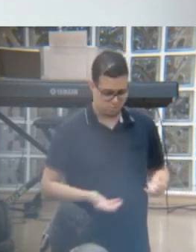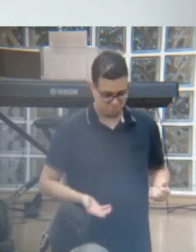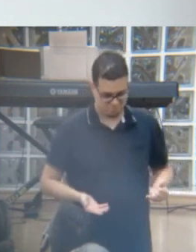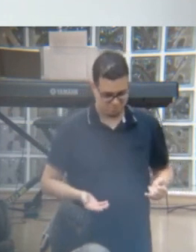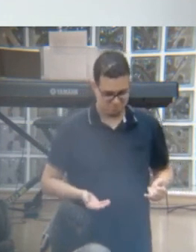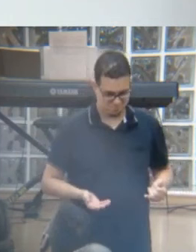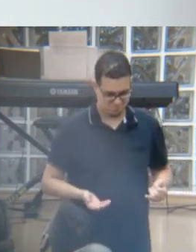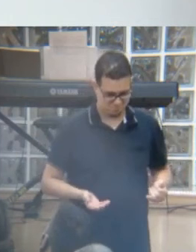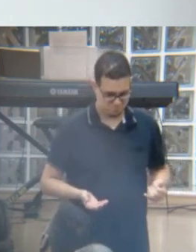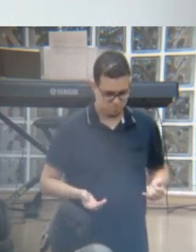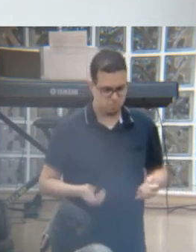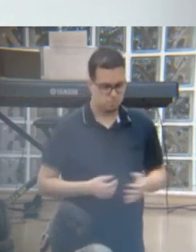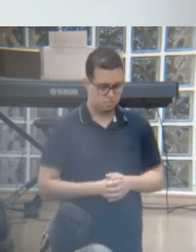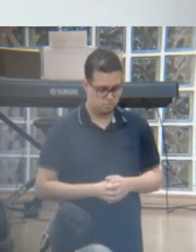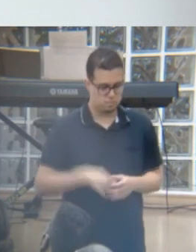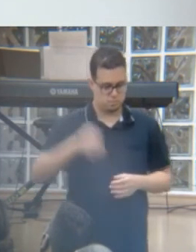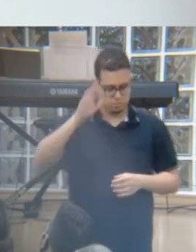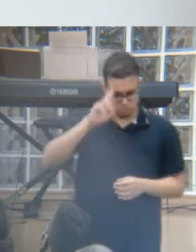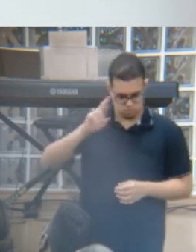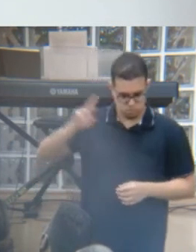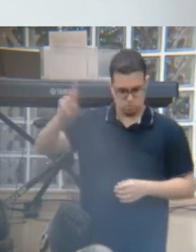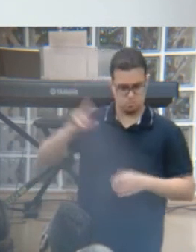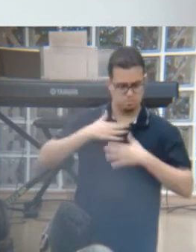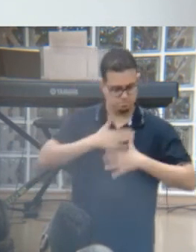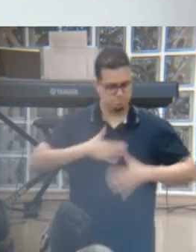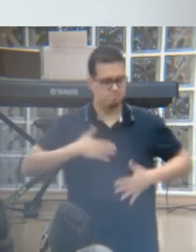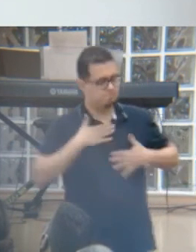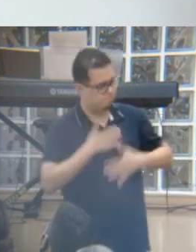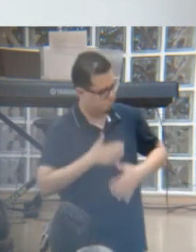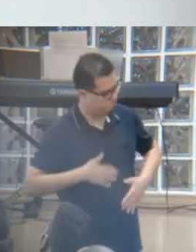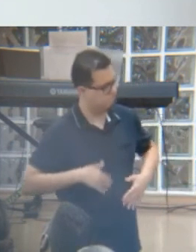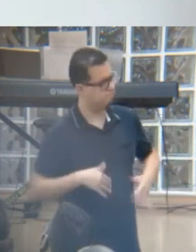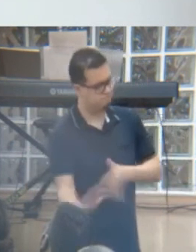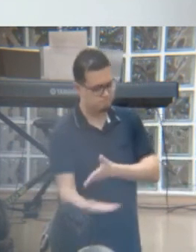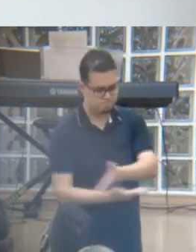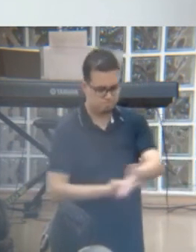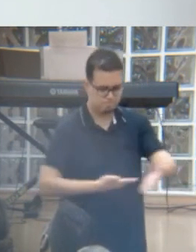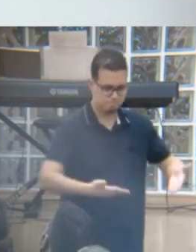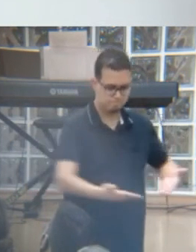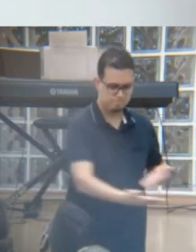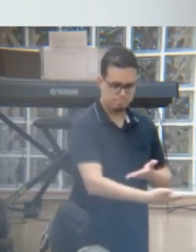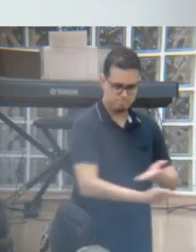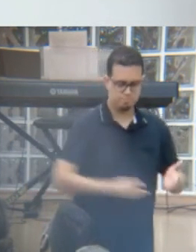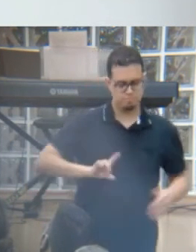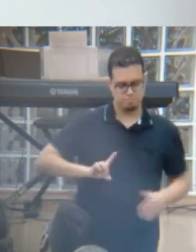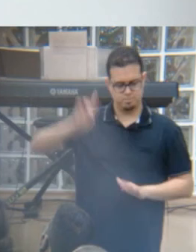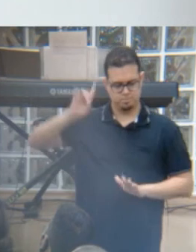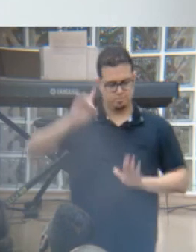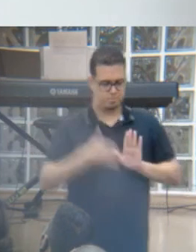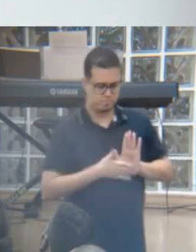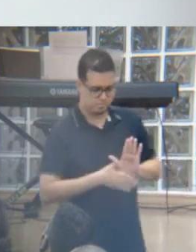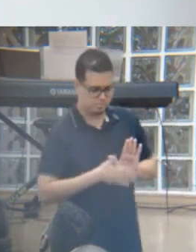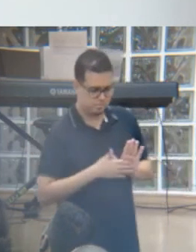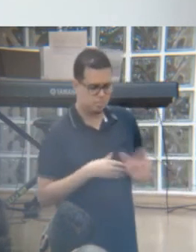O Senhor se agrada desta comunhão. Ele provê através do seu povo e da sua igreja.